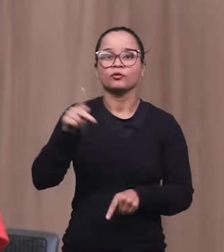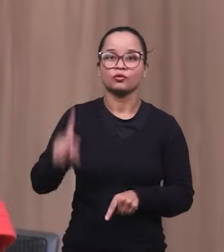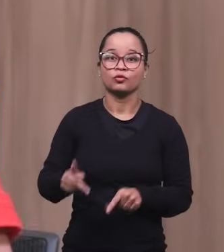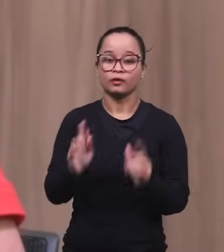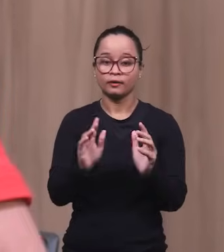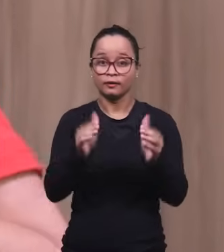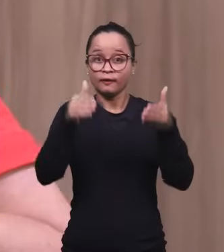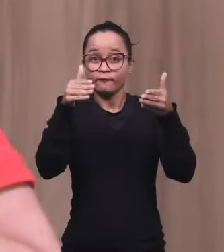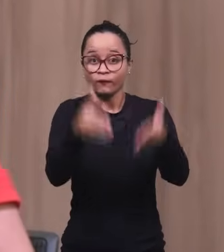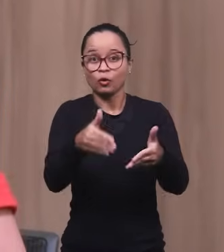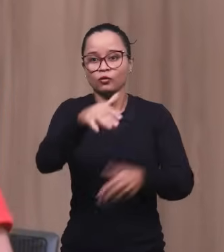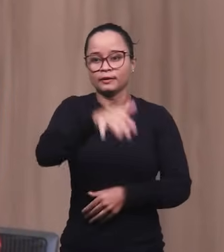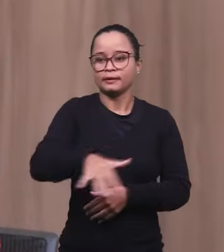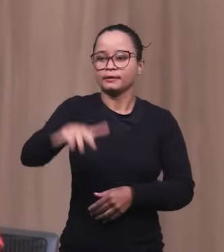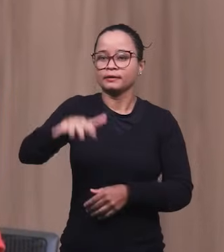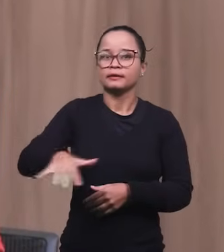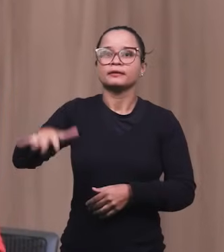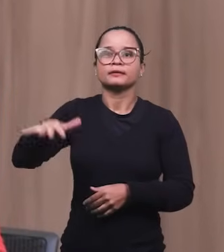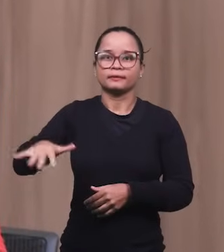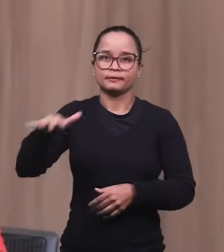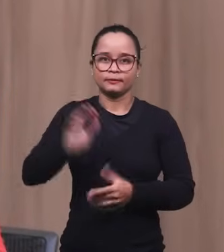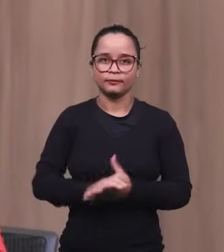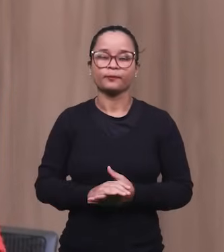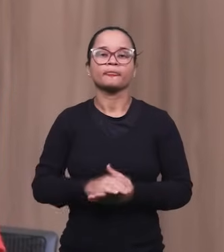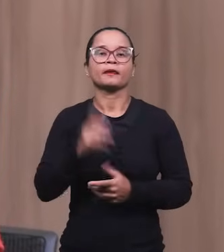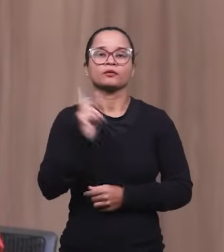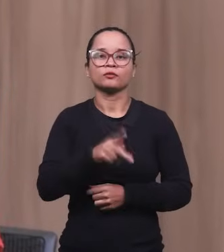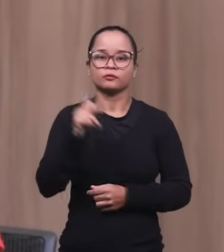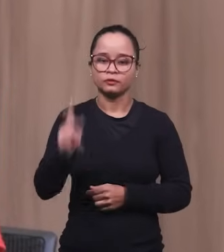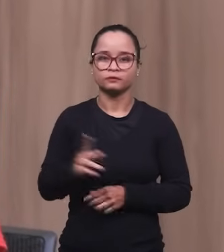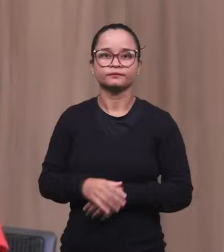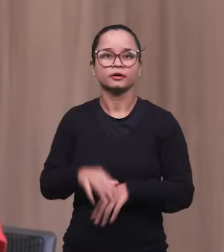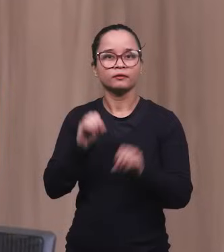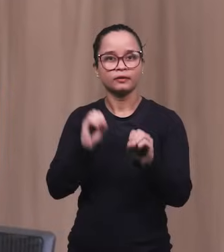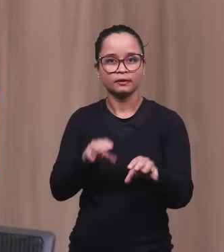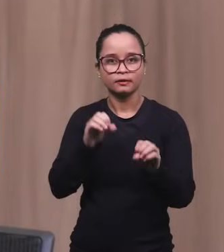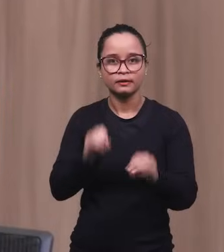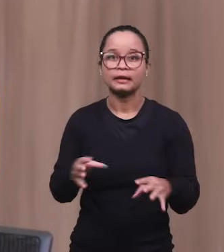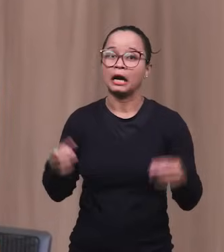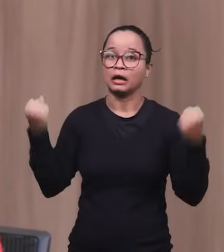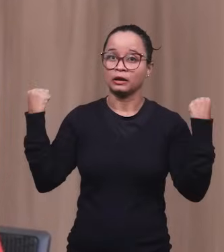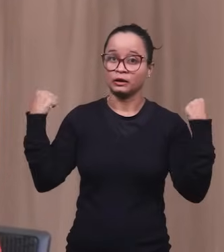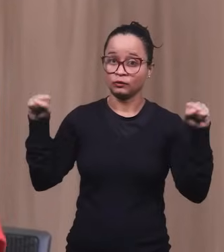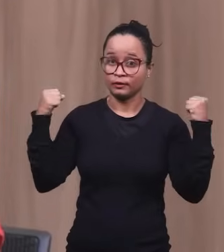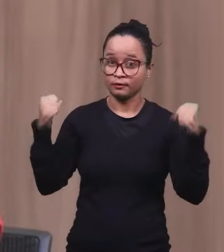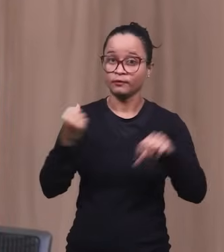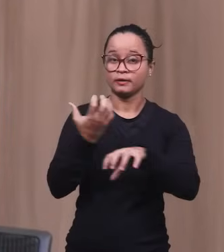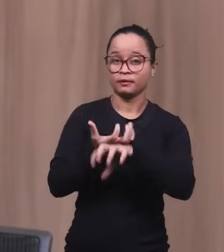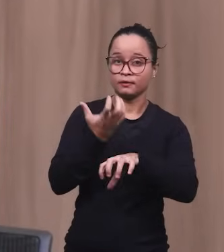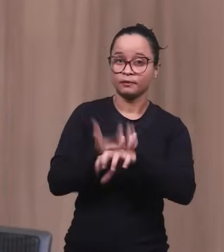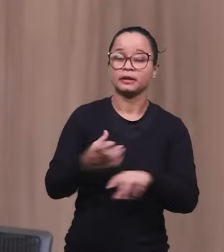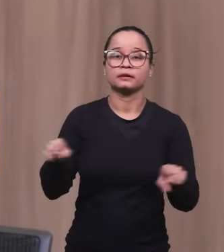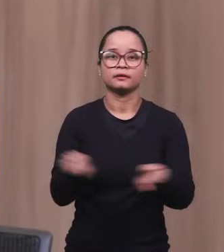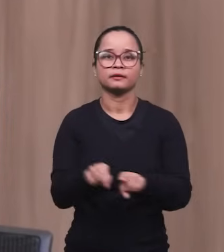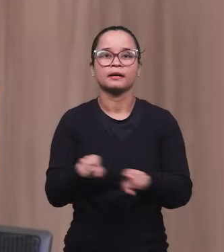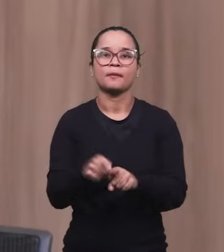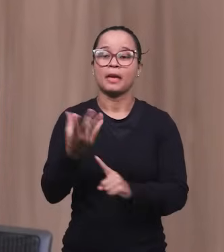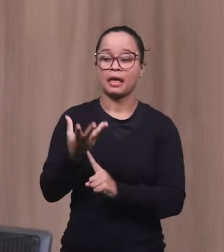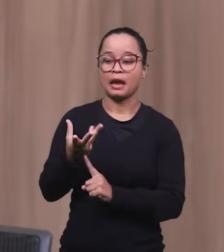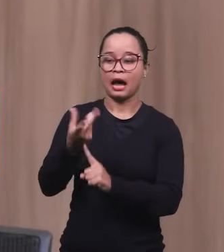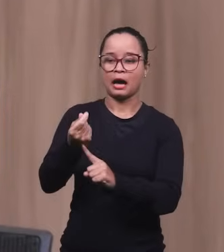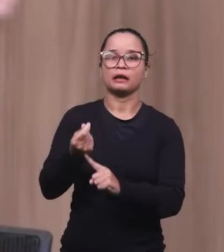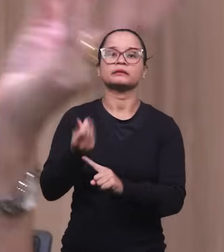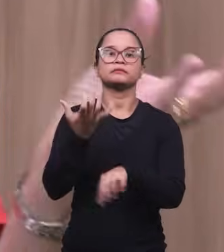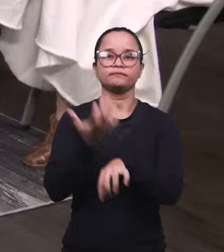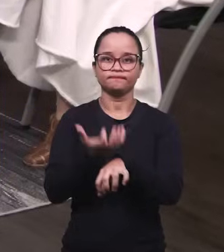ou professores especialistas, que são aqueles professores que vão dar aula de educação física, de arte, né,